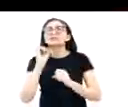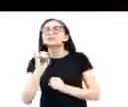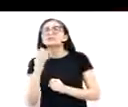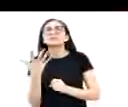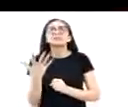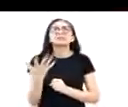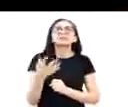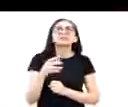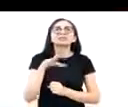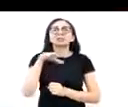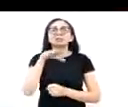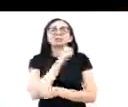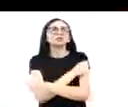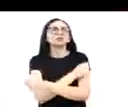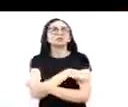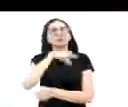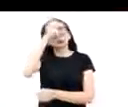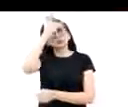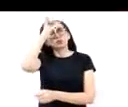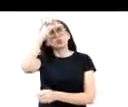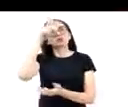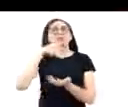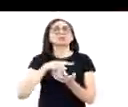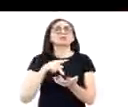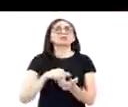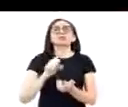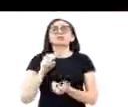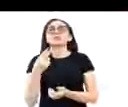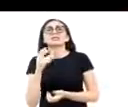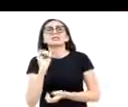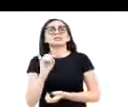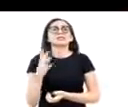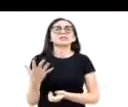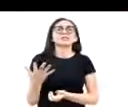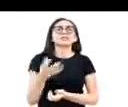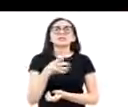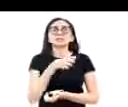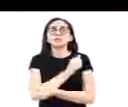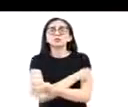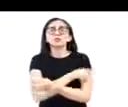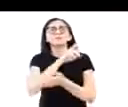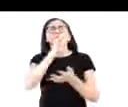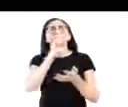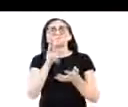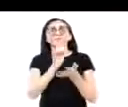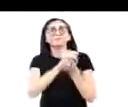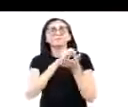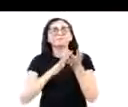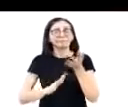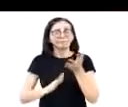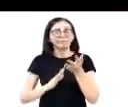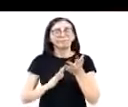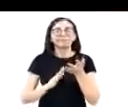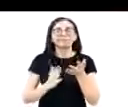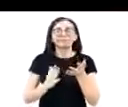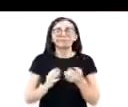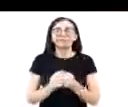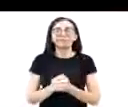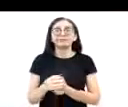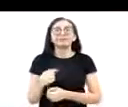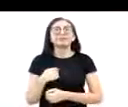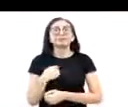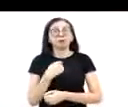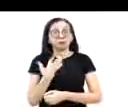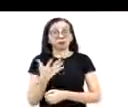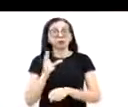aprendendo, se o aluno estava realmente fazendo as atividades. E eu gosto também de mencionar a